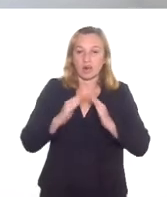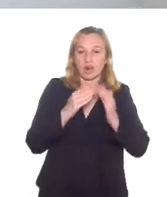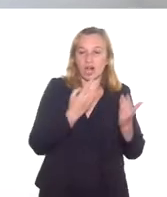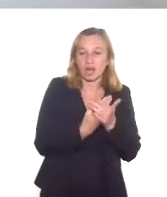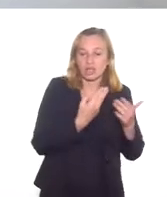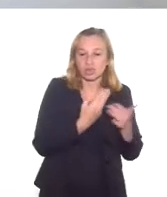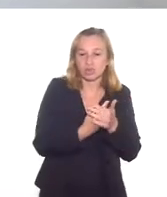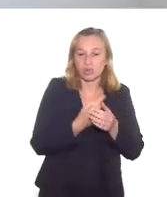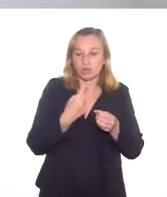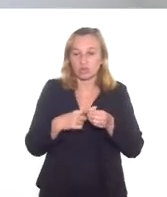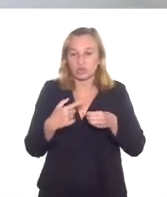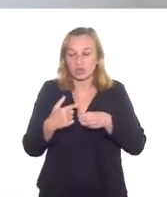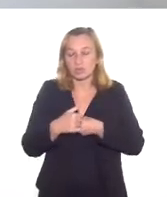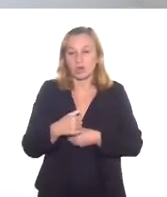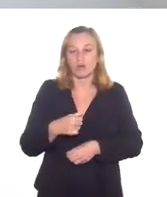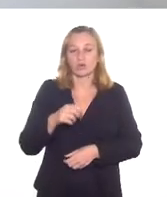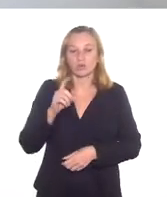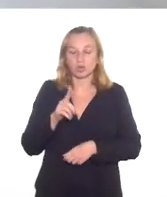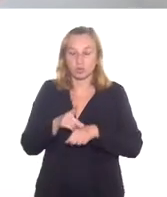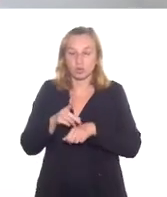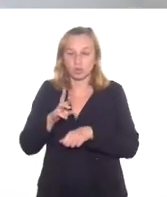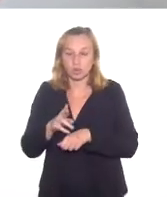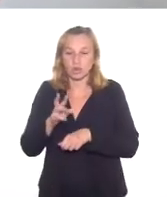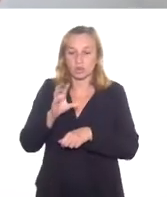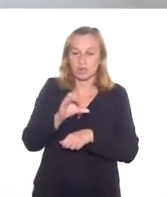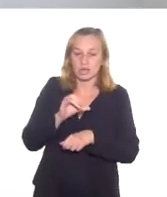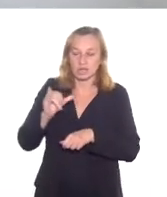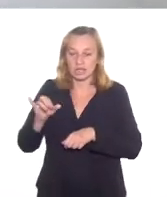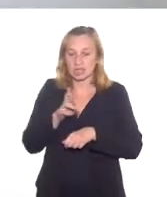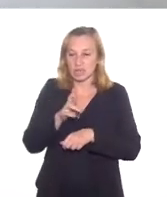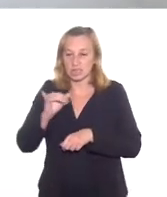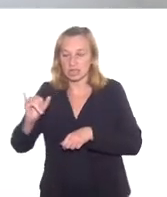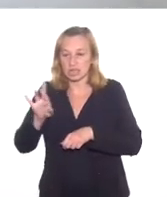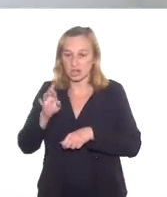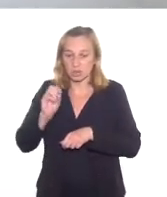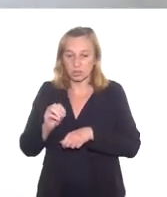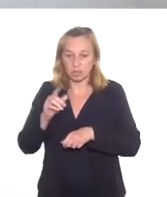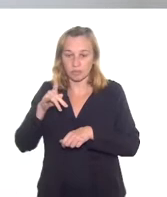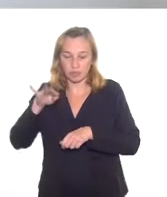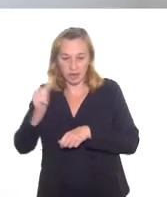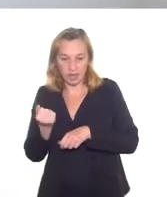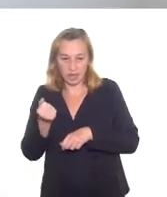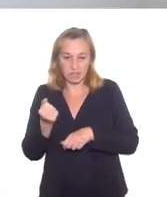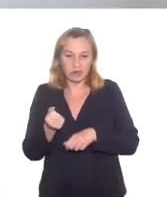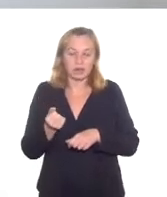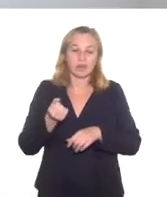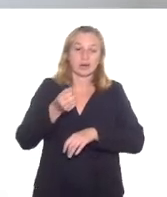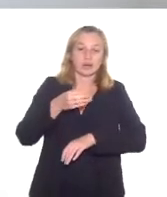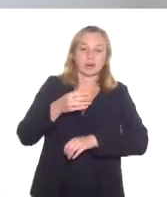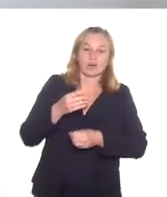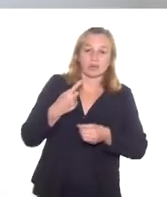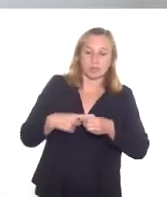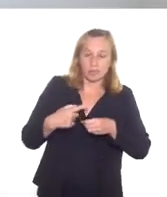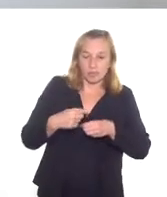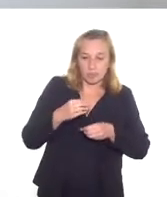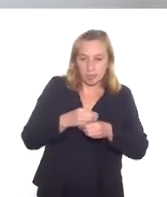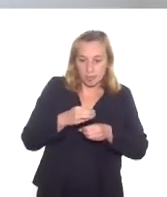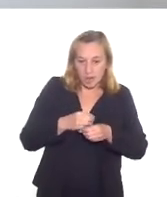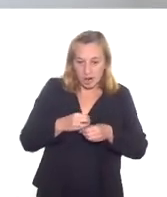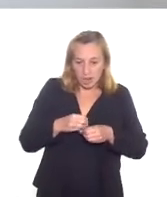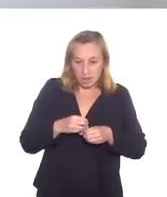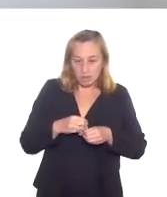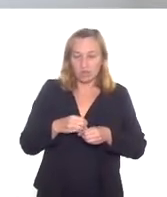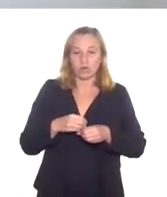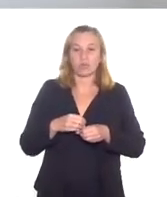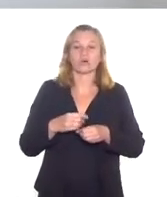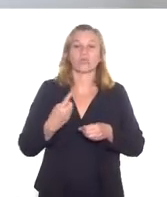Municipal Doutor Cícero Pena, situada na Avenida Atlântica 1976, bairro de Copacabana, pendente de pareceres das Comissões de Constituição e Justiça, Cultura e